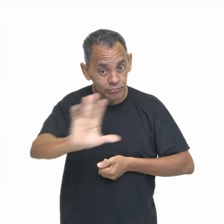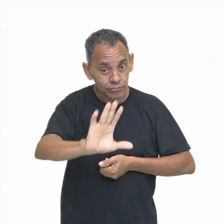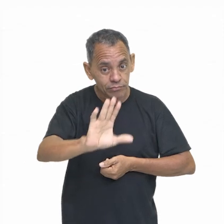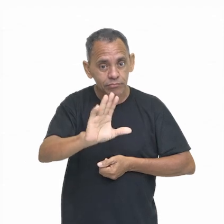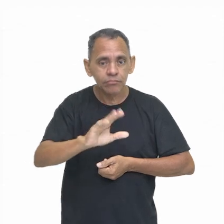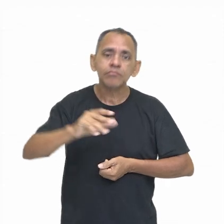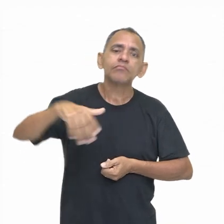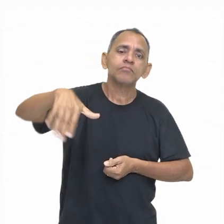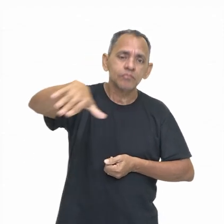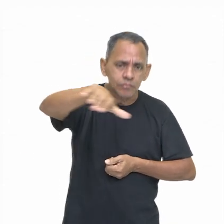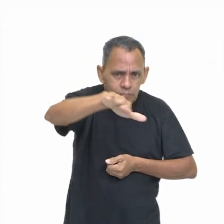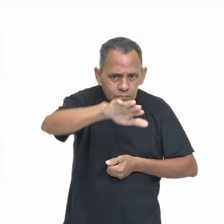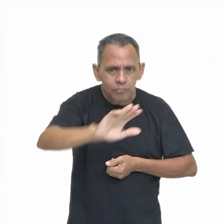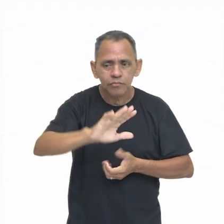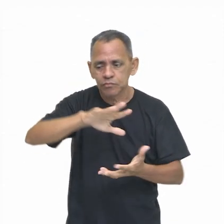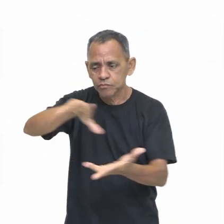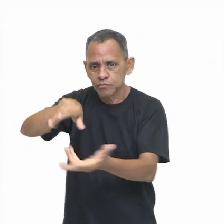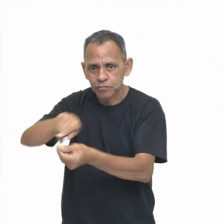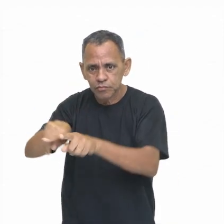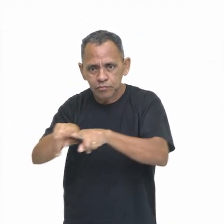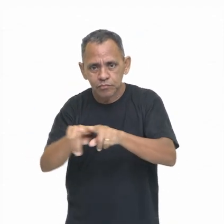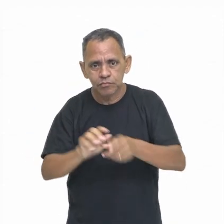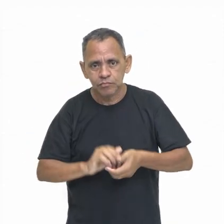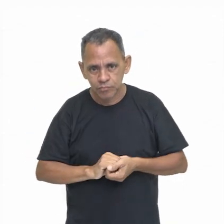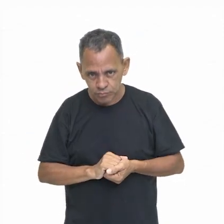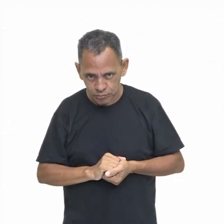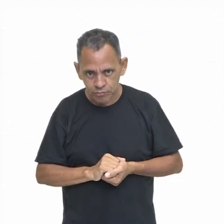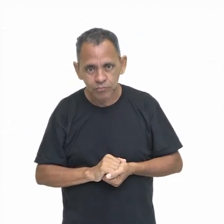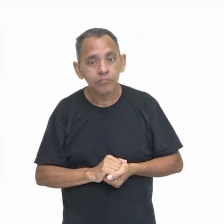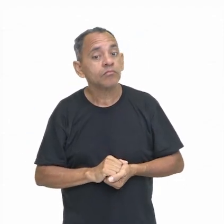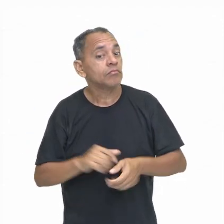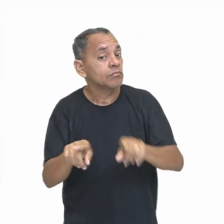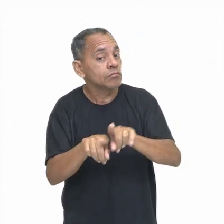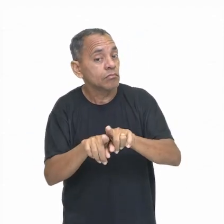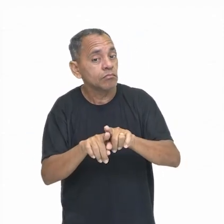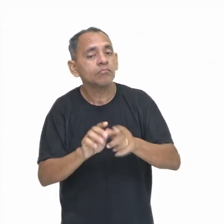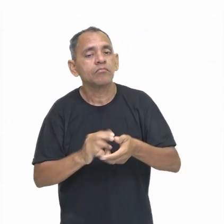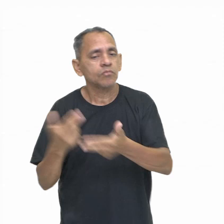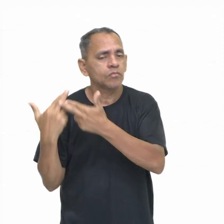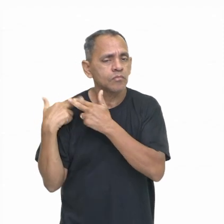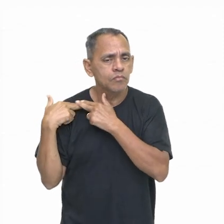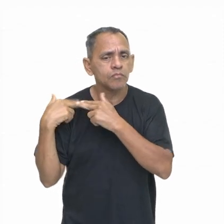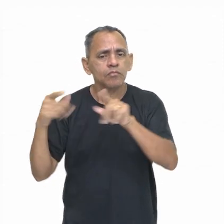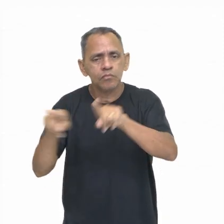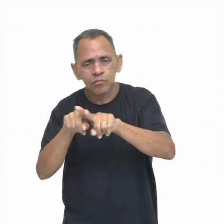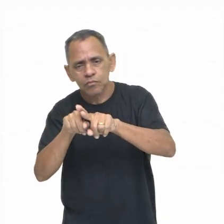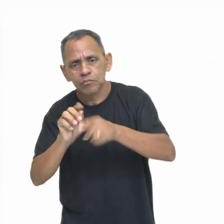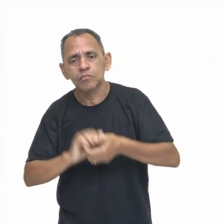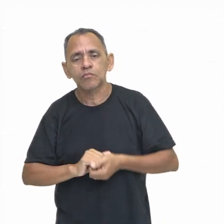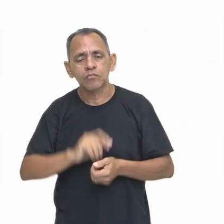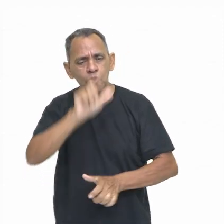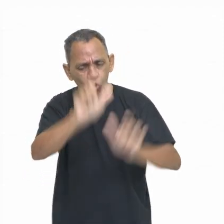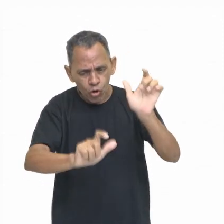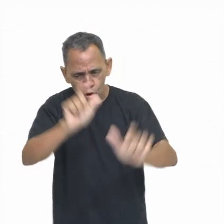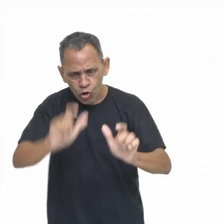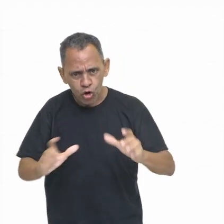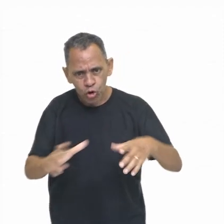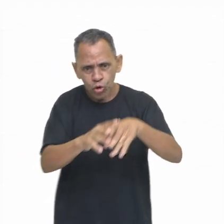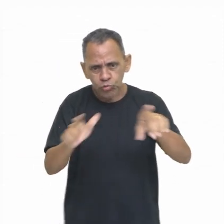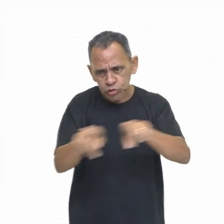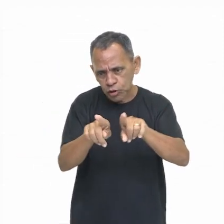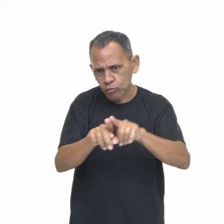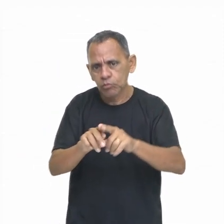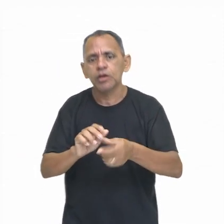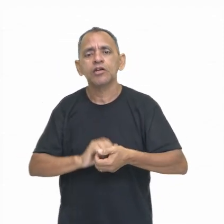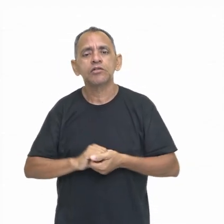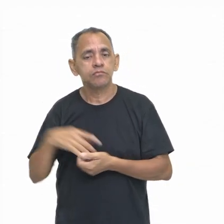regional, nacional e global. Bem como o papel desempenhado pelos sujeitos e coletividades mediante